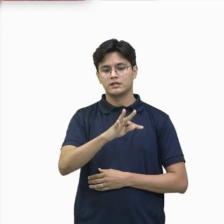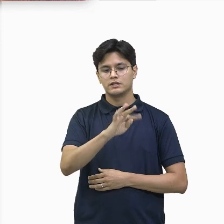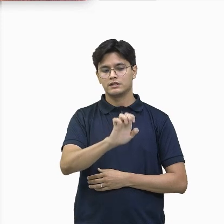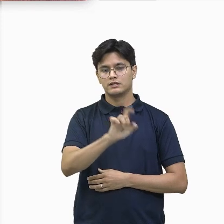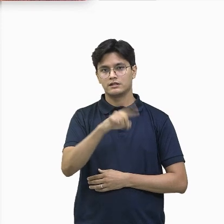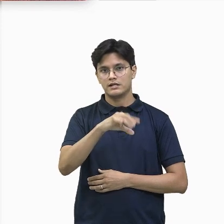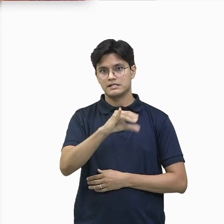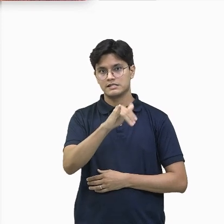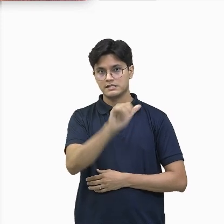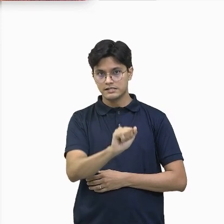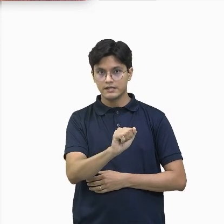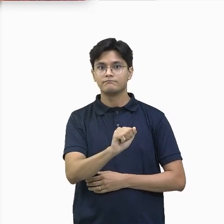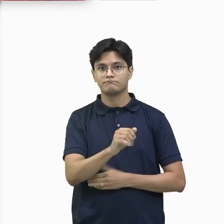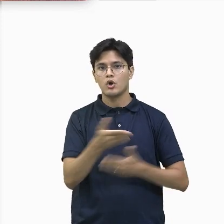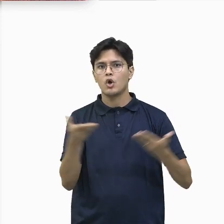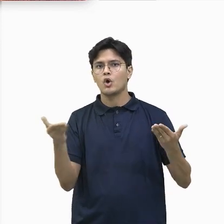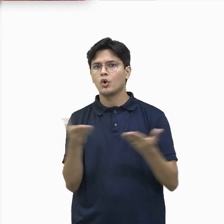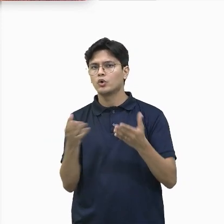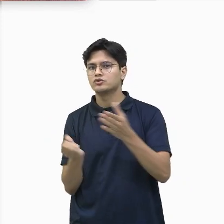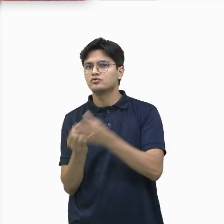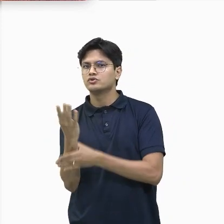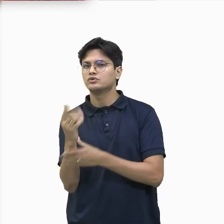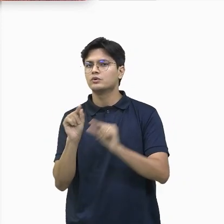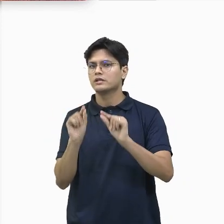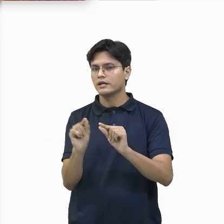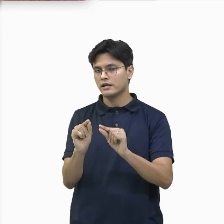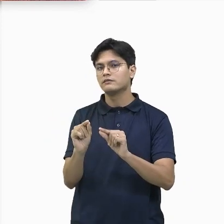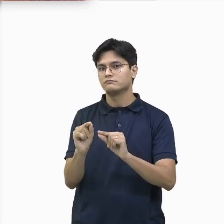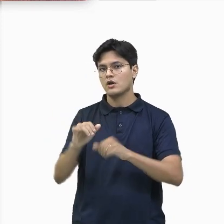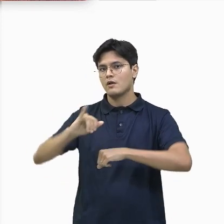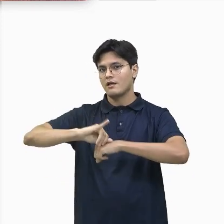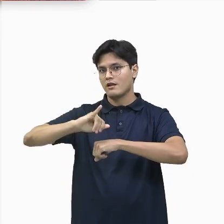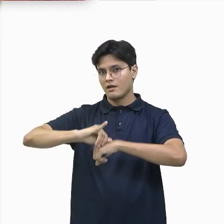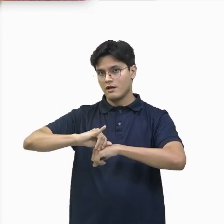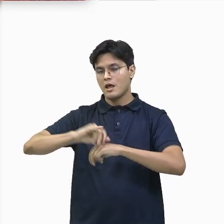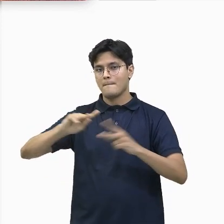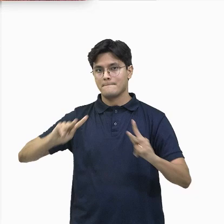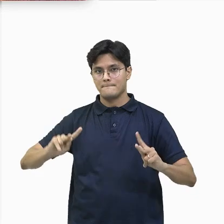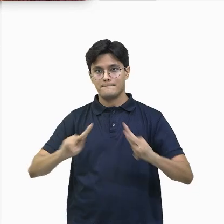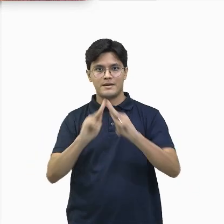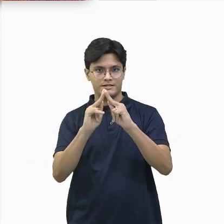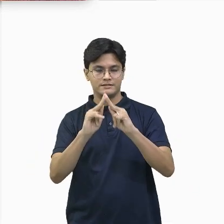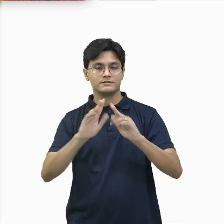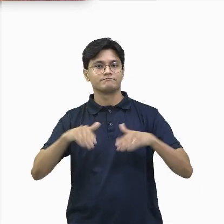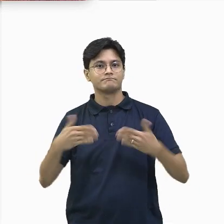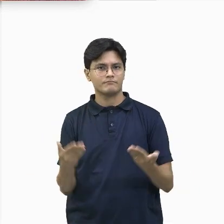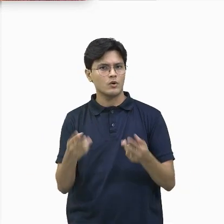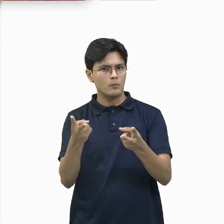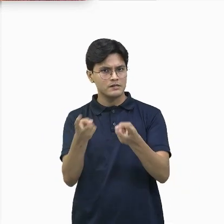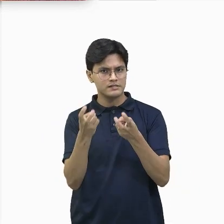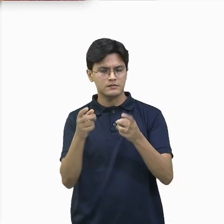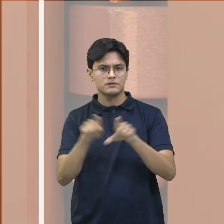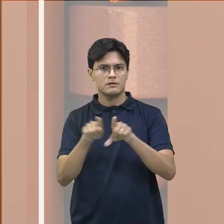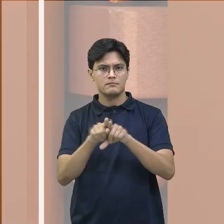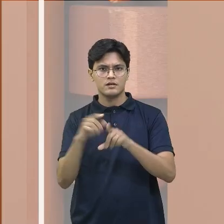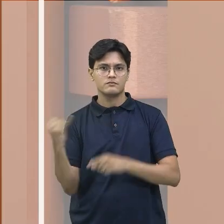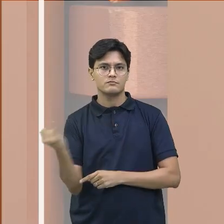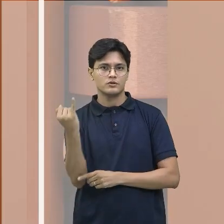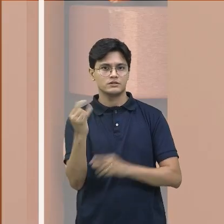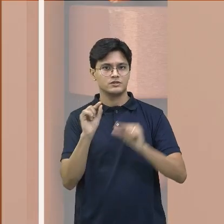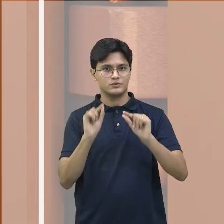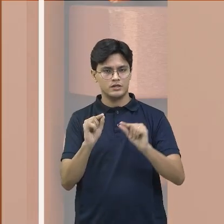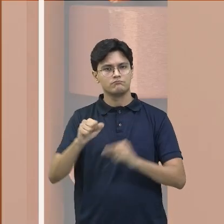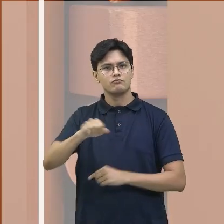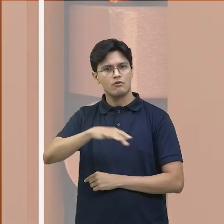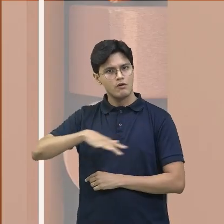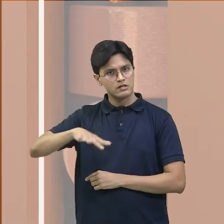então francesa, né, aí a Paris, cidade então aí francesa. Então percebam aí a importância também, né, dessa região